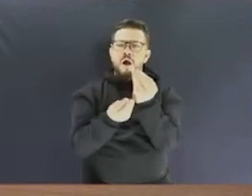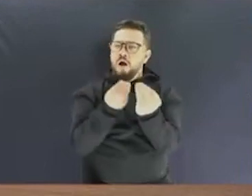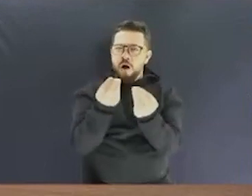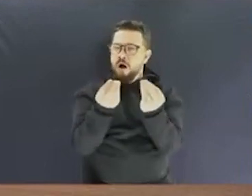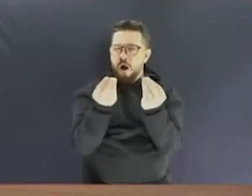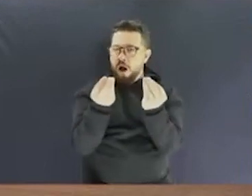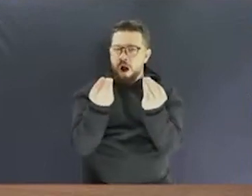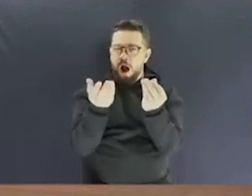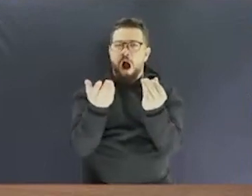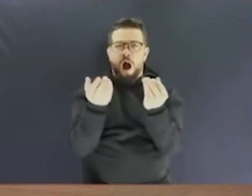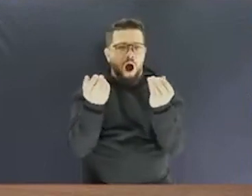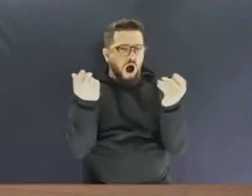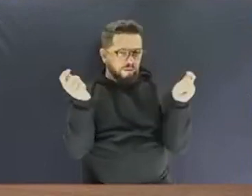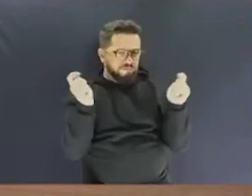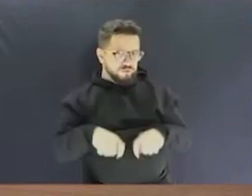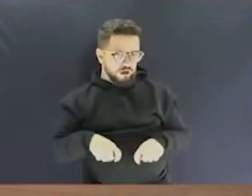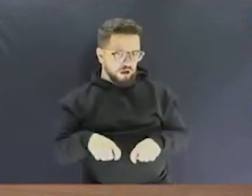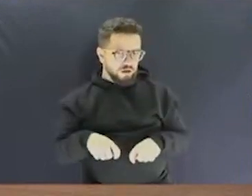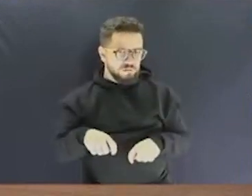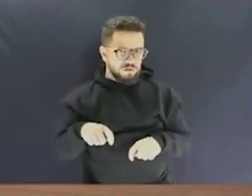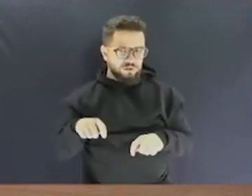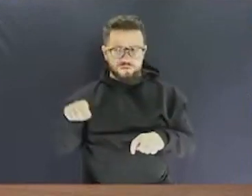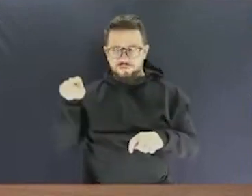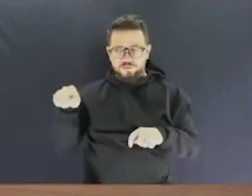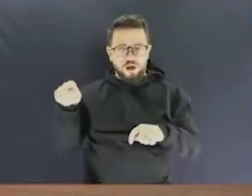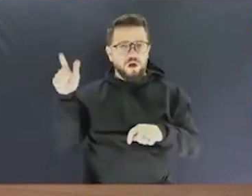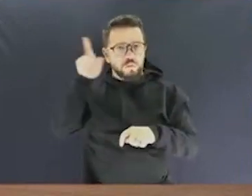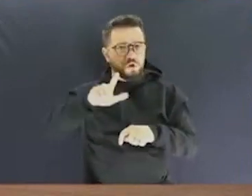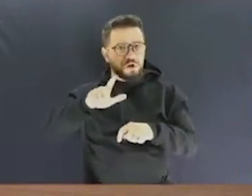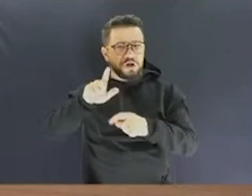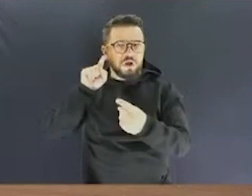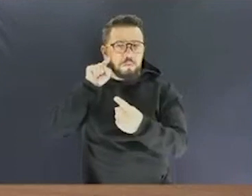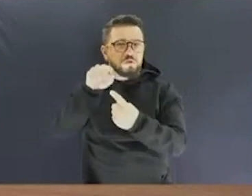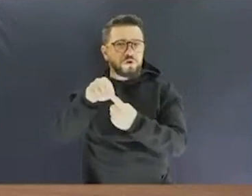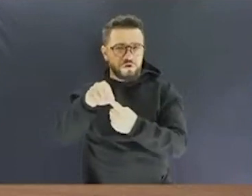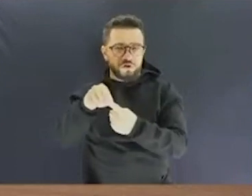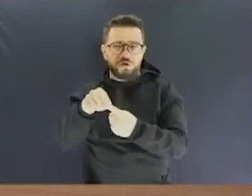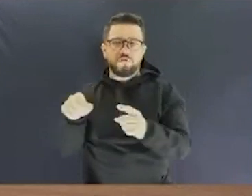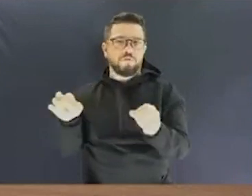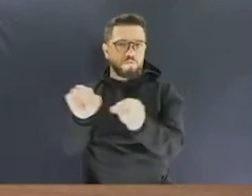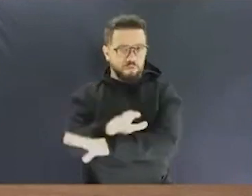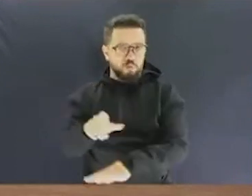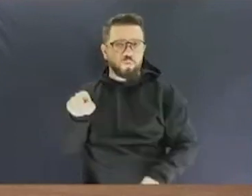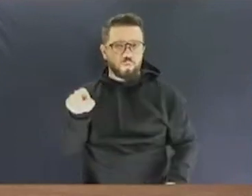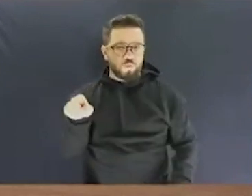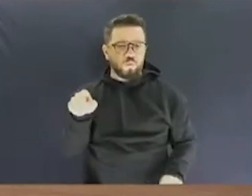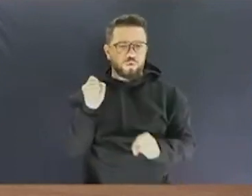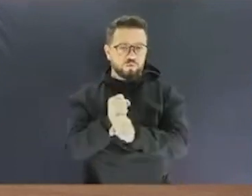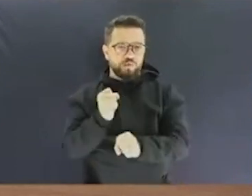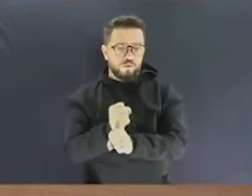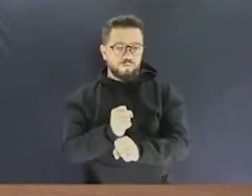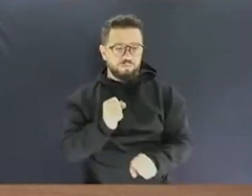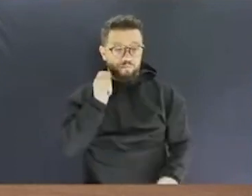atingir a maior parte dessas metas, que ainda estão em andamento e que falta um percentual grande para serem atingidas.